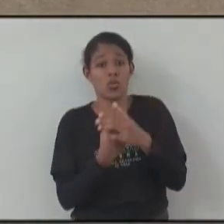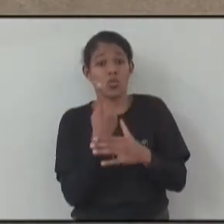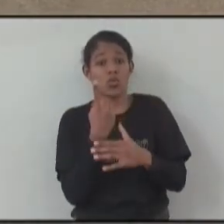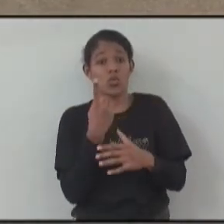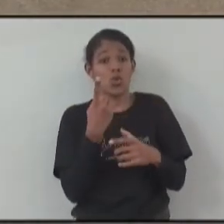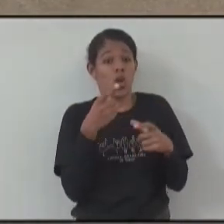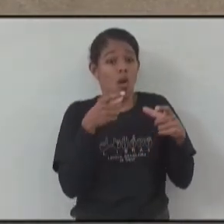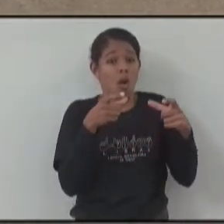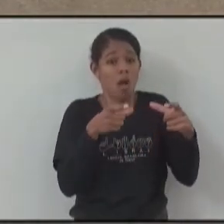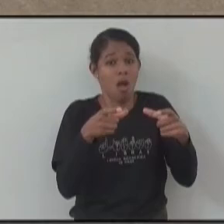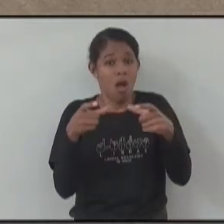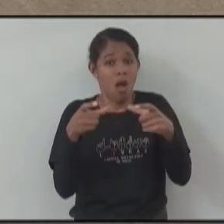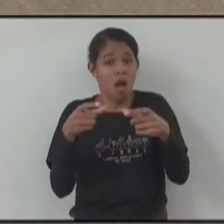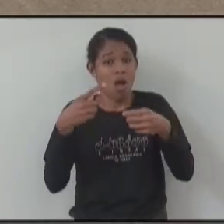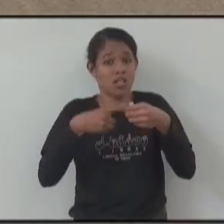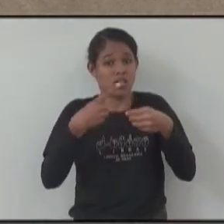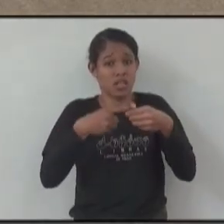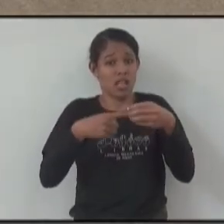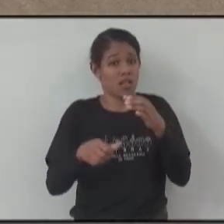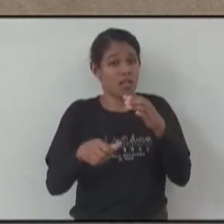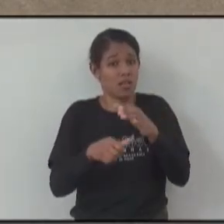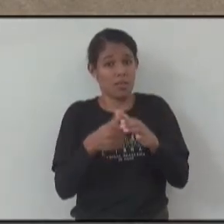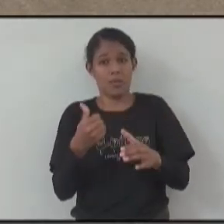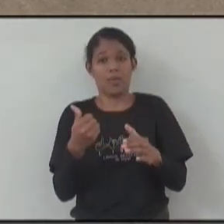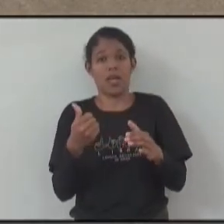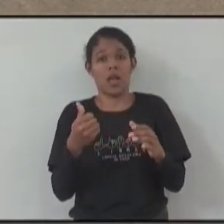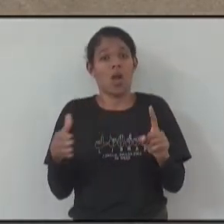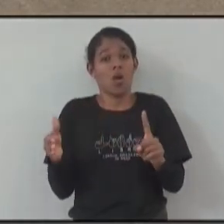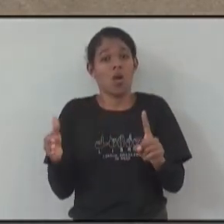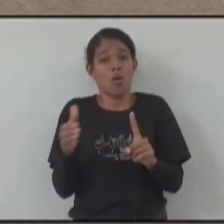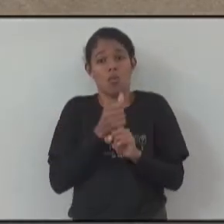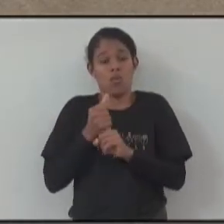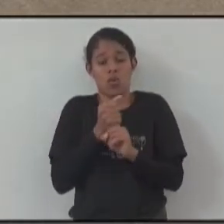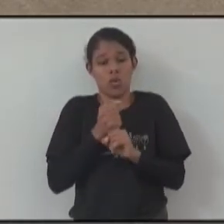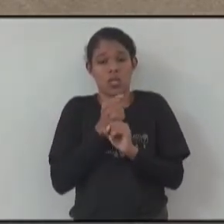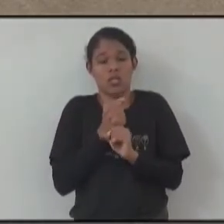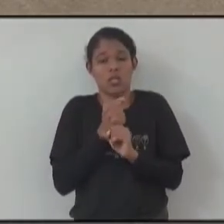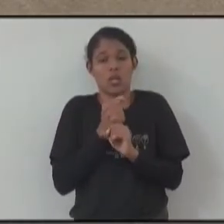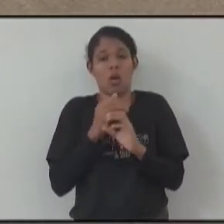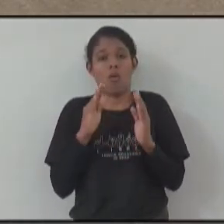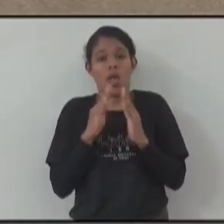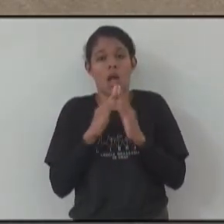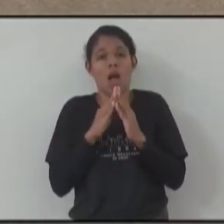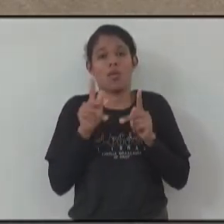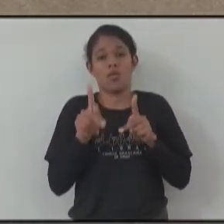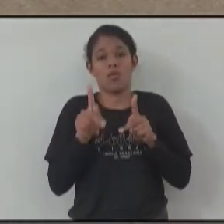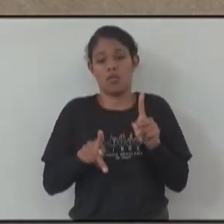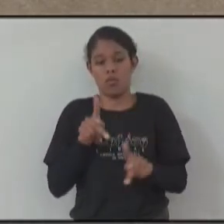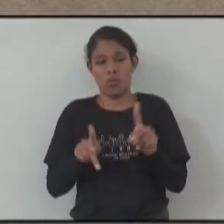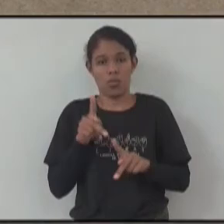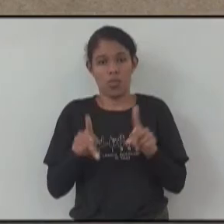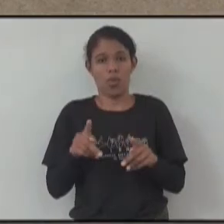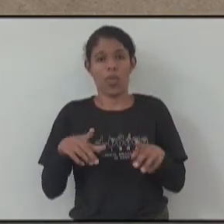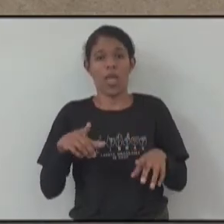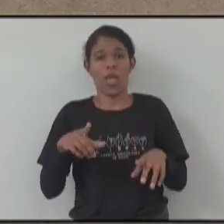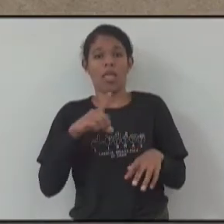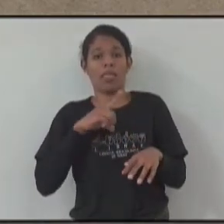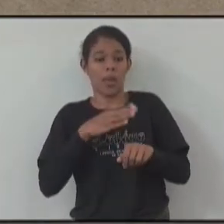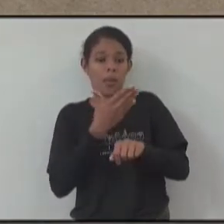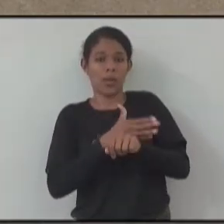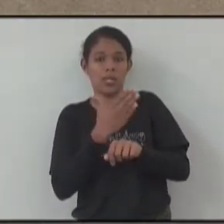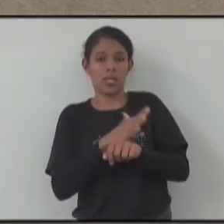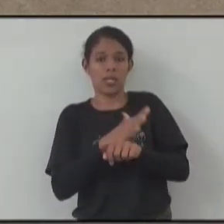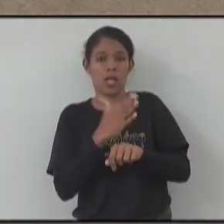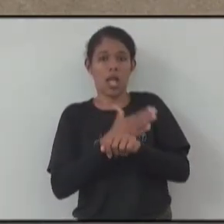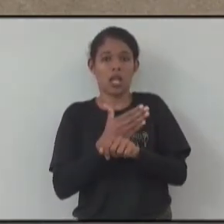e cidades para proteção e abrigo da população. Nós temos as técnicas metalísticas e nós